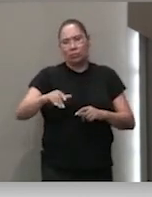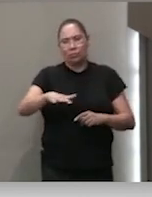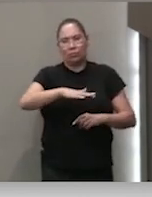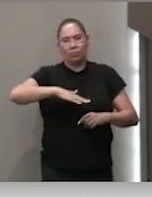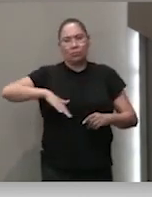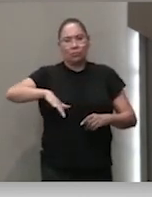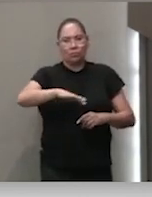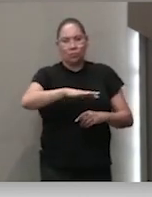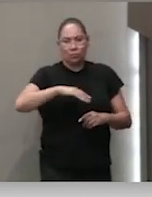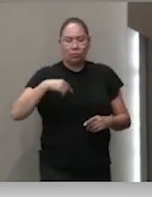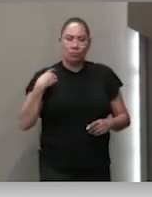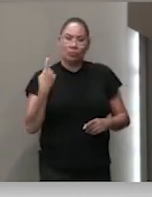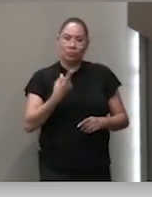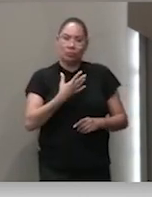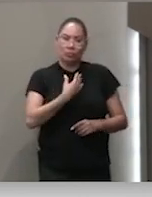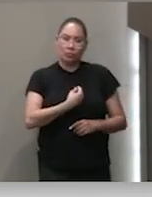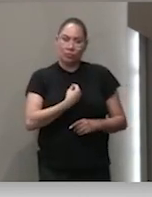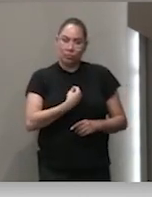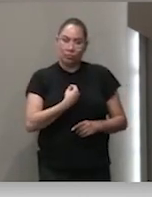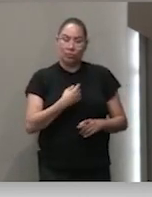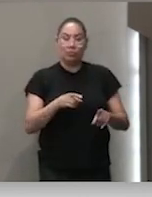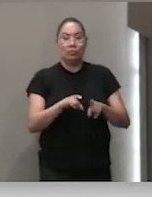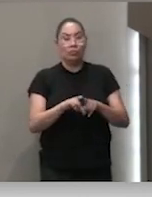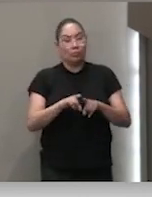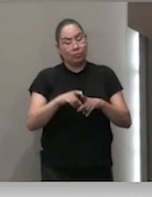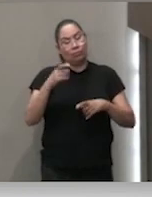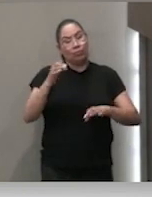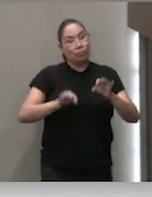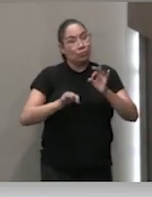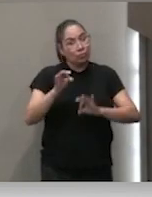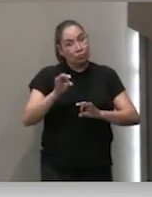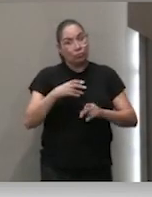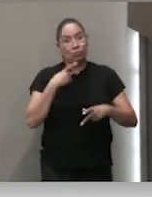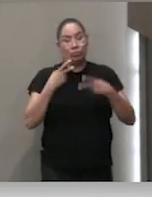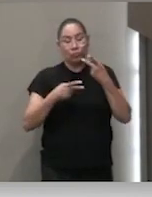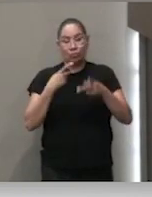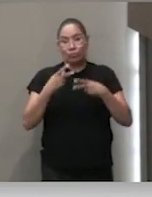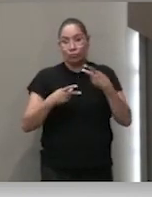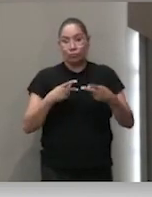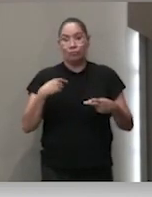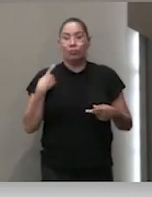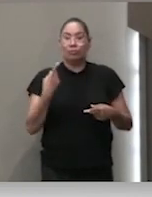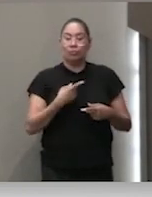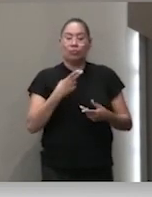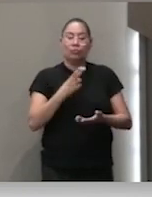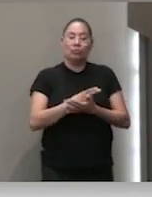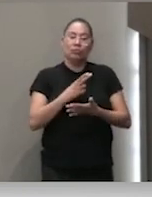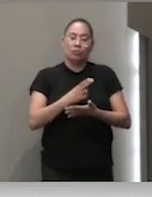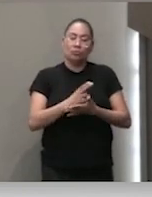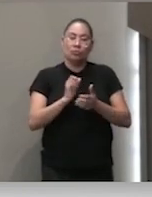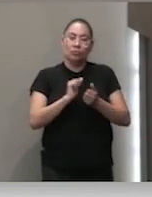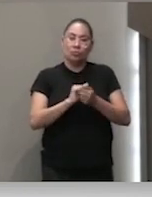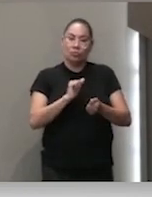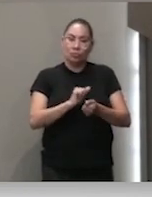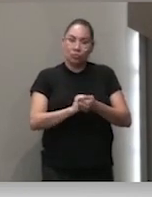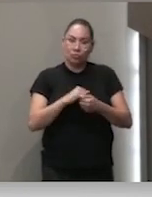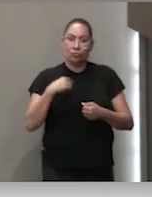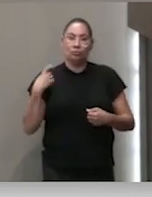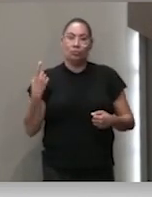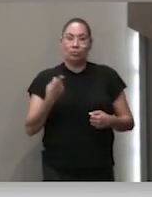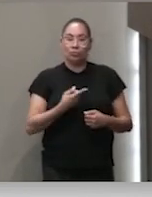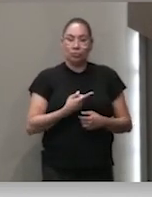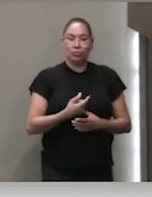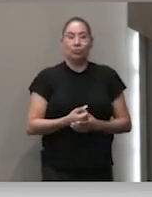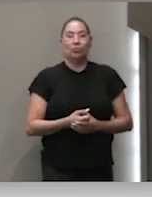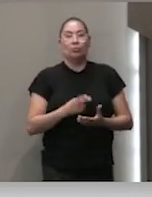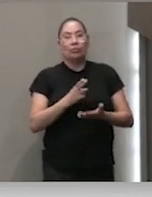nossa caminhada. Então a gente tem que ser justo e destacar de fato quem esteve com a gente nessa caminhada, quem